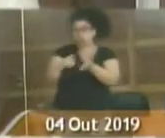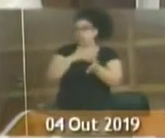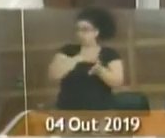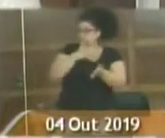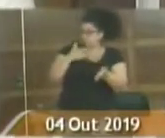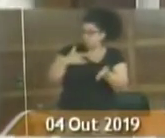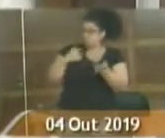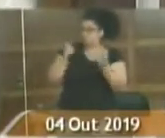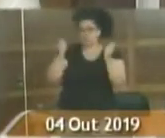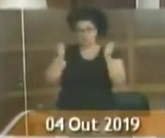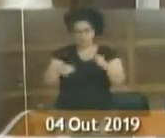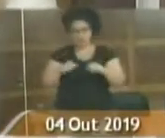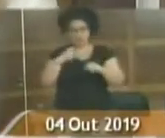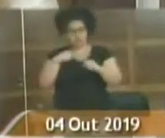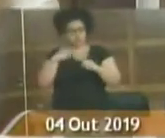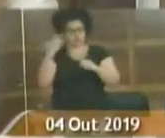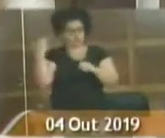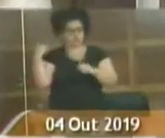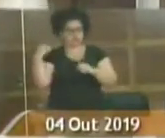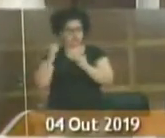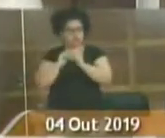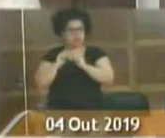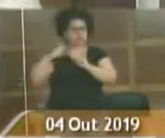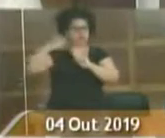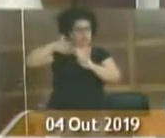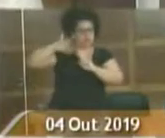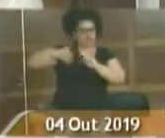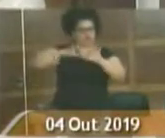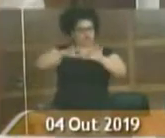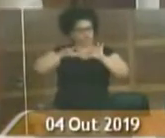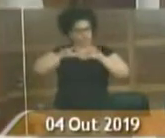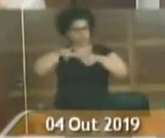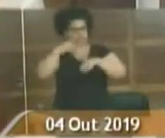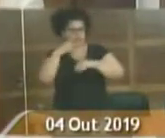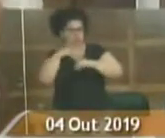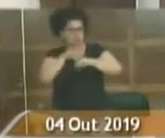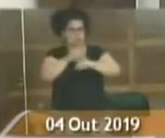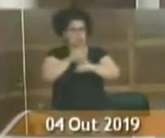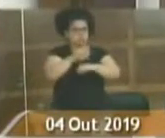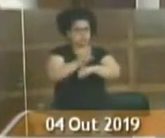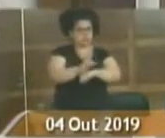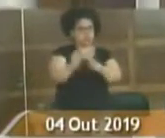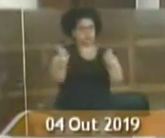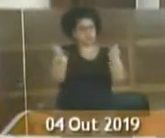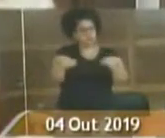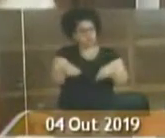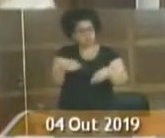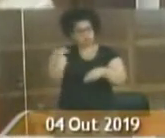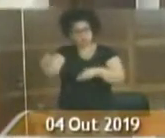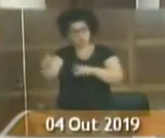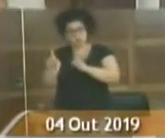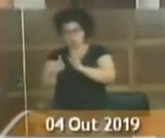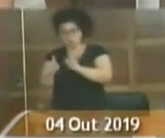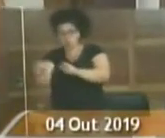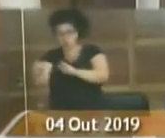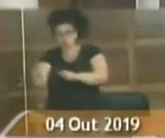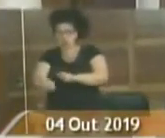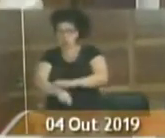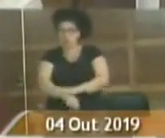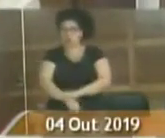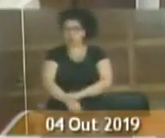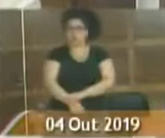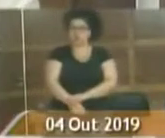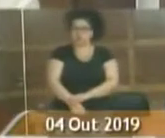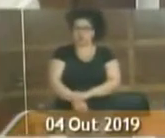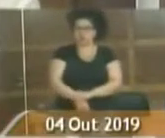Saúde. Eu tive numa palestra na Câmara e falou de uma doença, de uma ferida. Pode ser do seu bicho. Manda eles irem